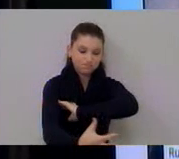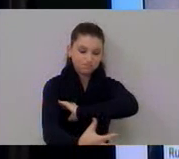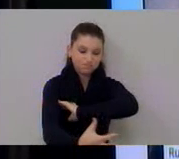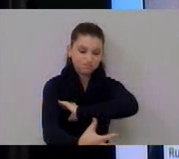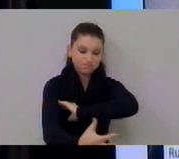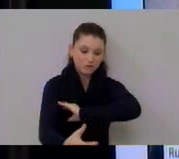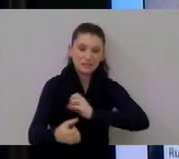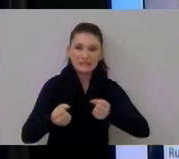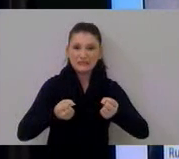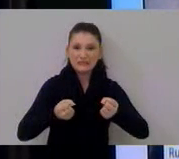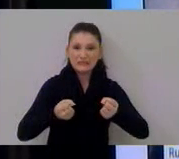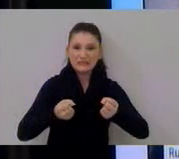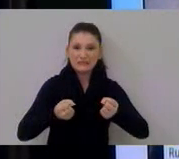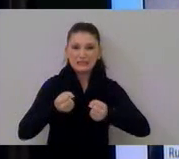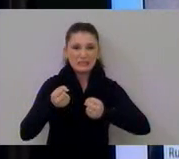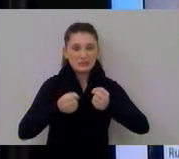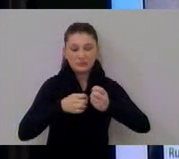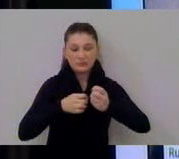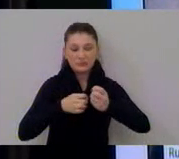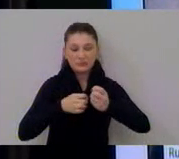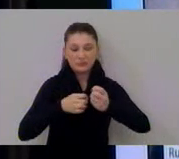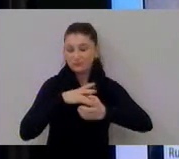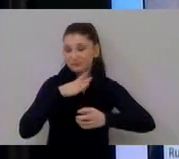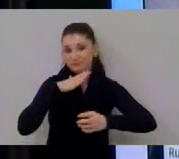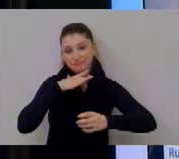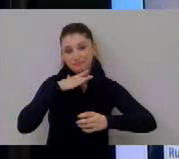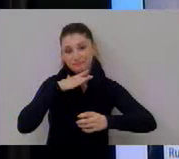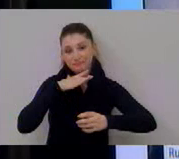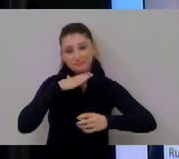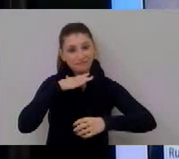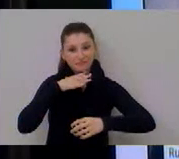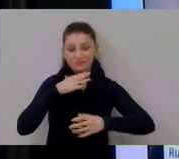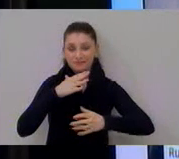algumas constam na prefeitura como